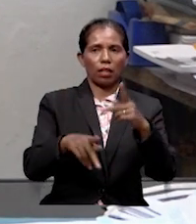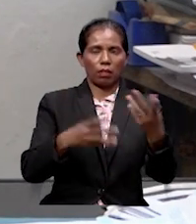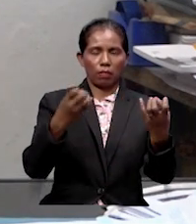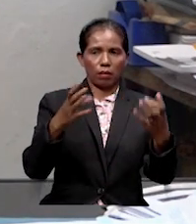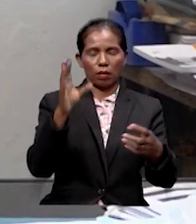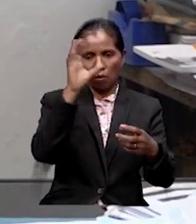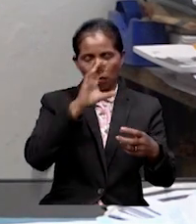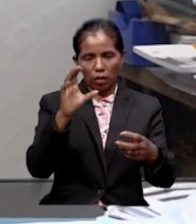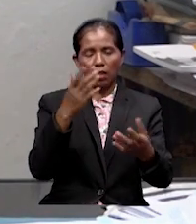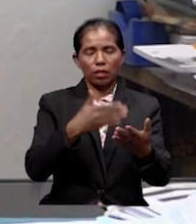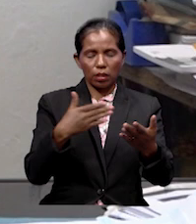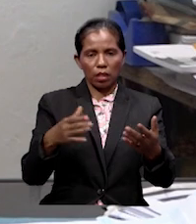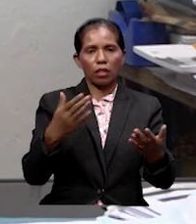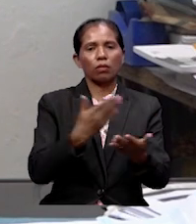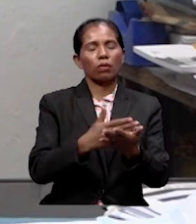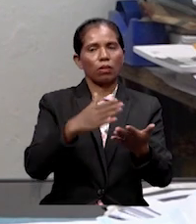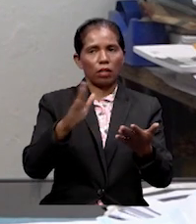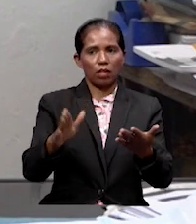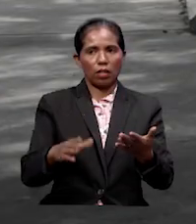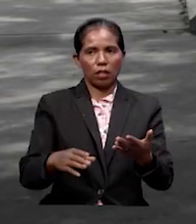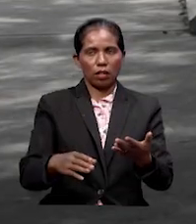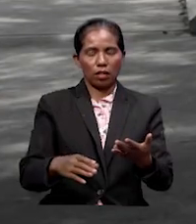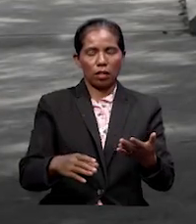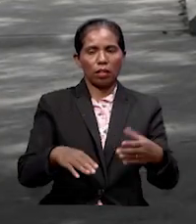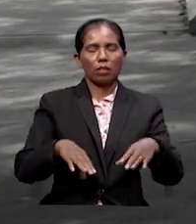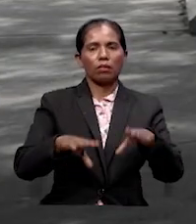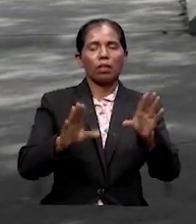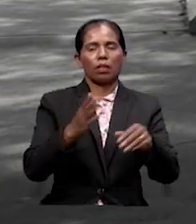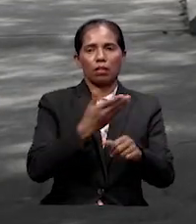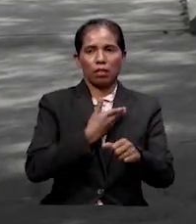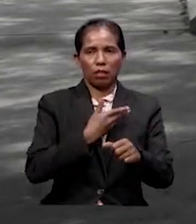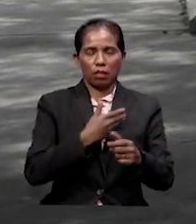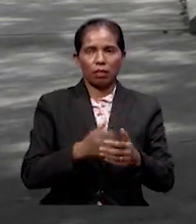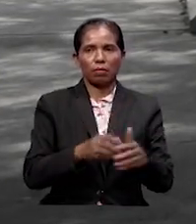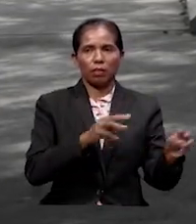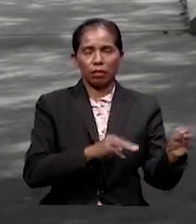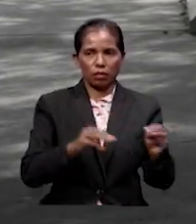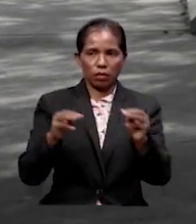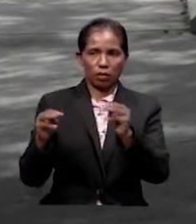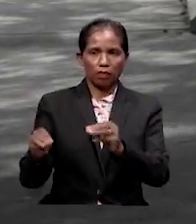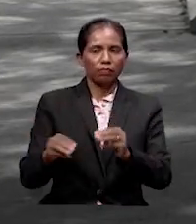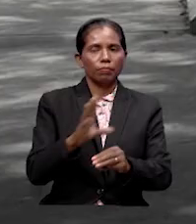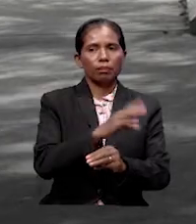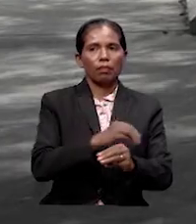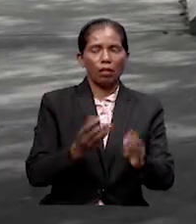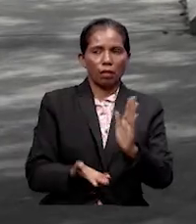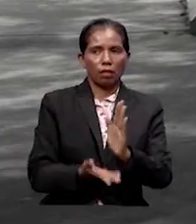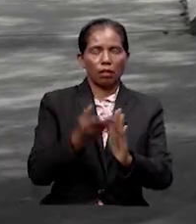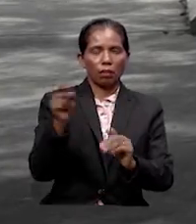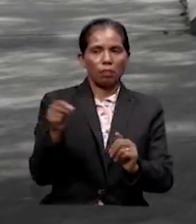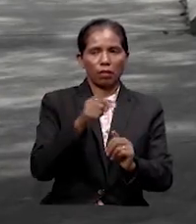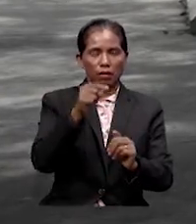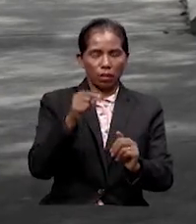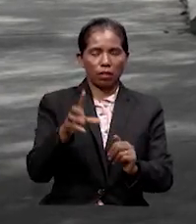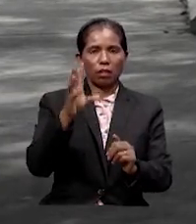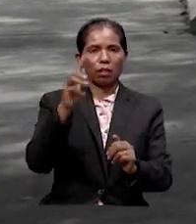buka sasan ba atu sosa antau ne foline sa. Mudança percentage índice preço consumidor saiba por cento nem